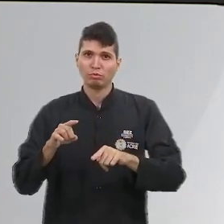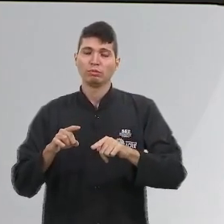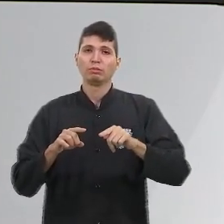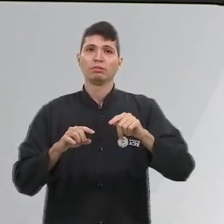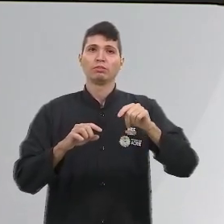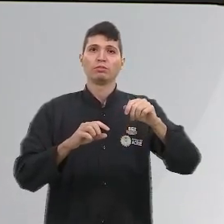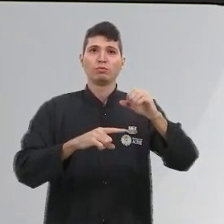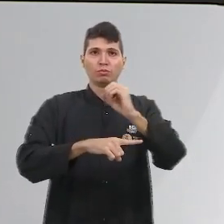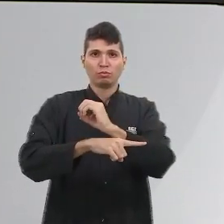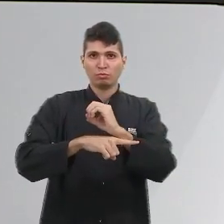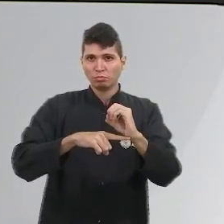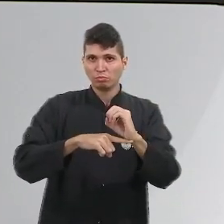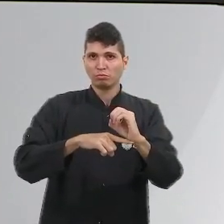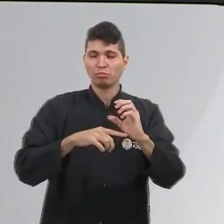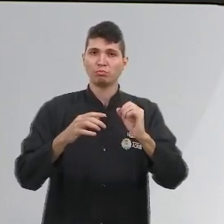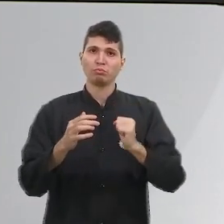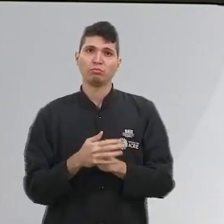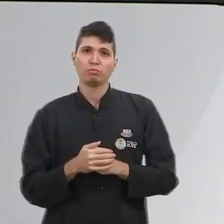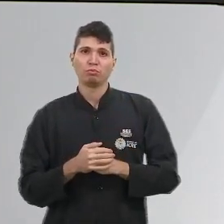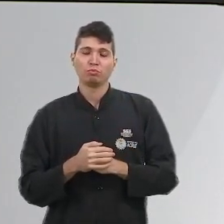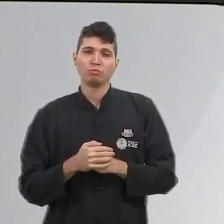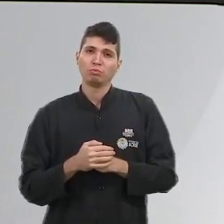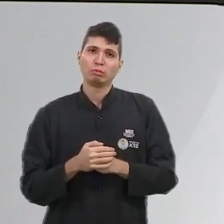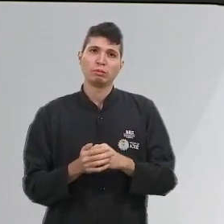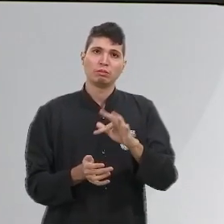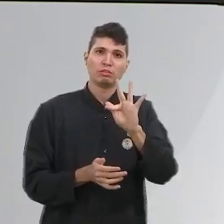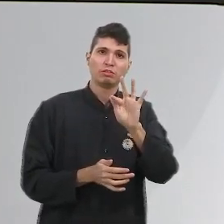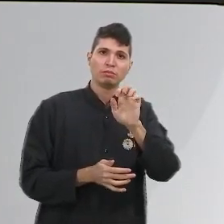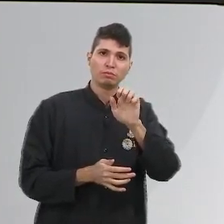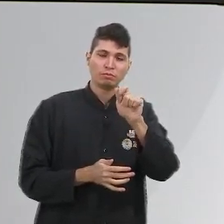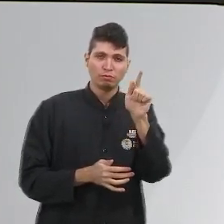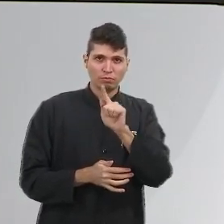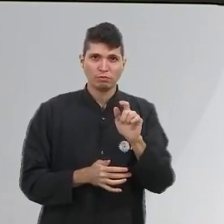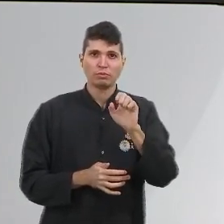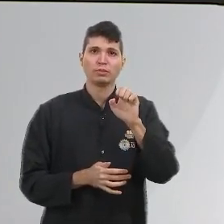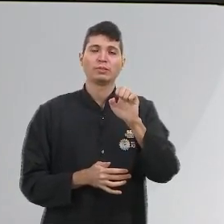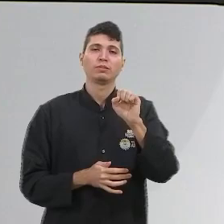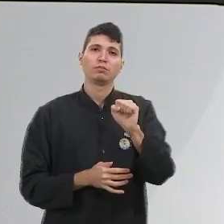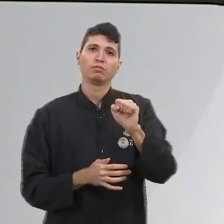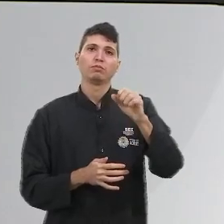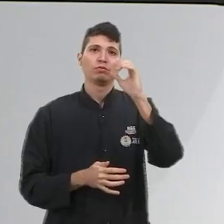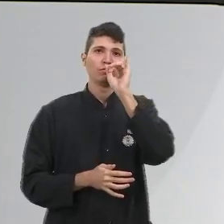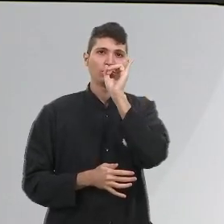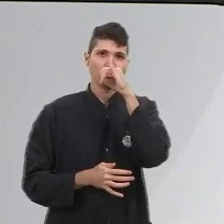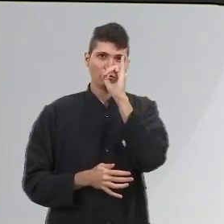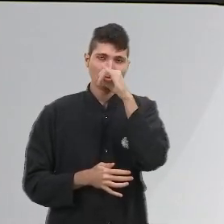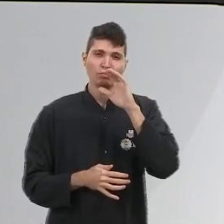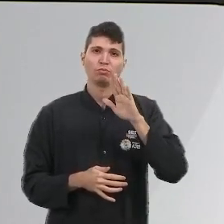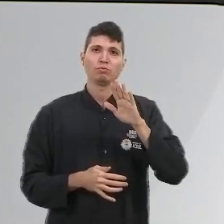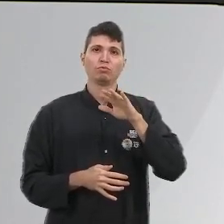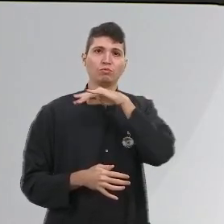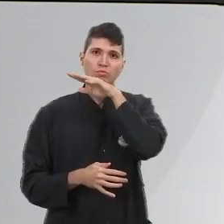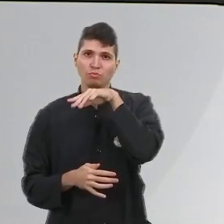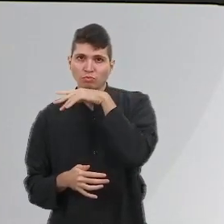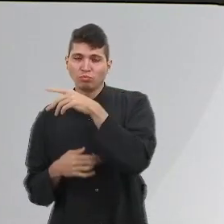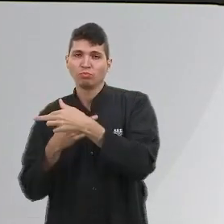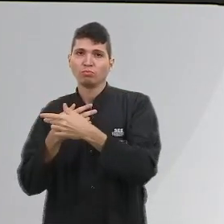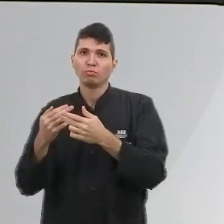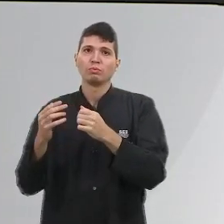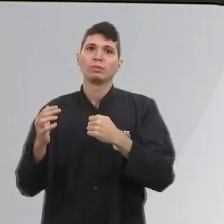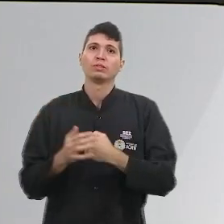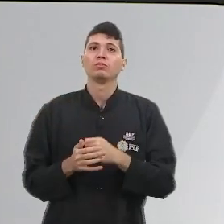rejeitos, fezes de animais, de porcos. Eu vou ter a produção também desse gás metano. Rejeito de lixo, de